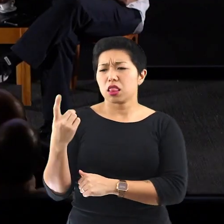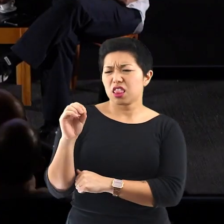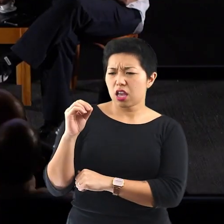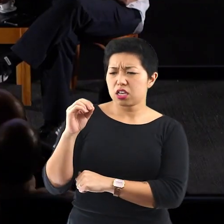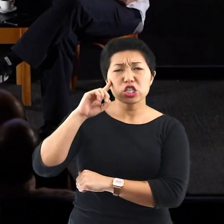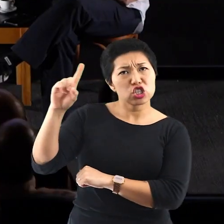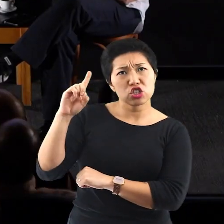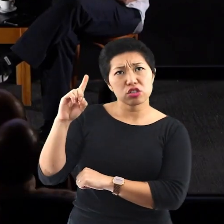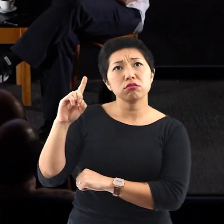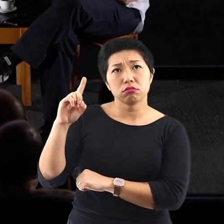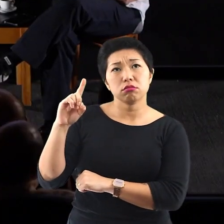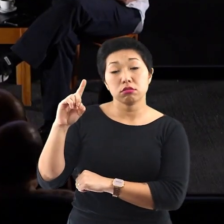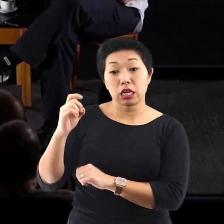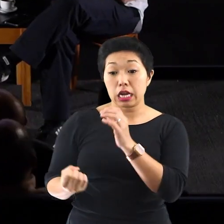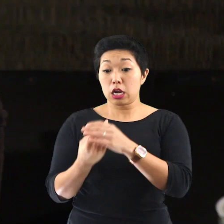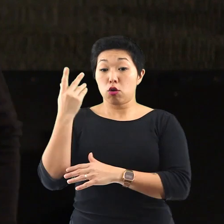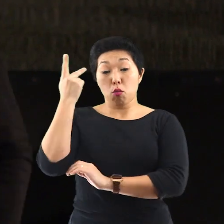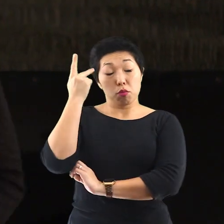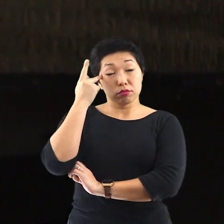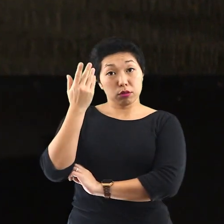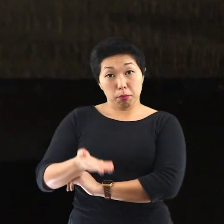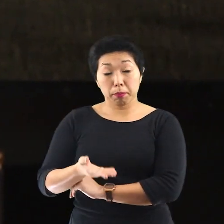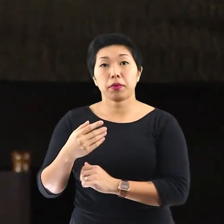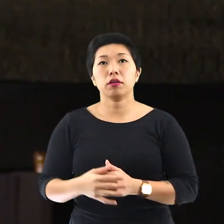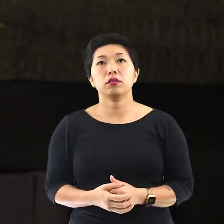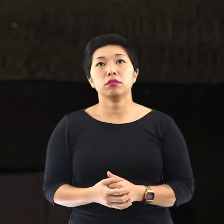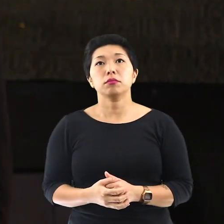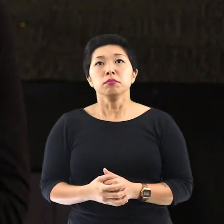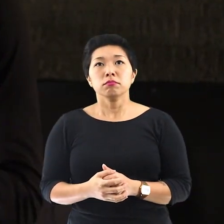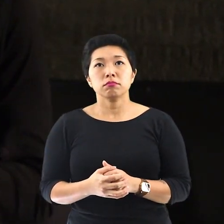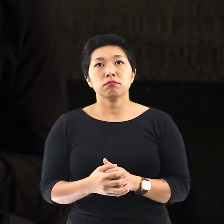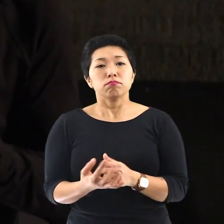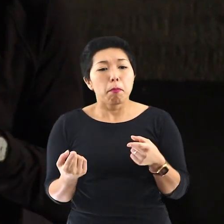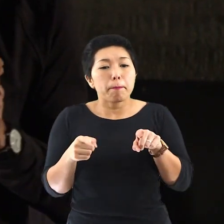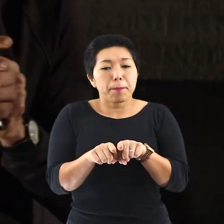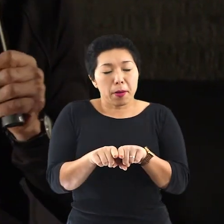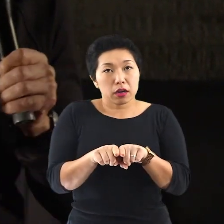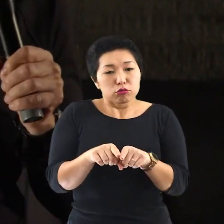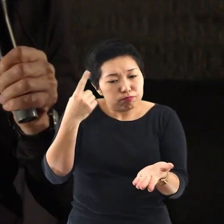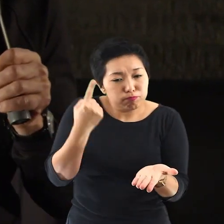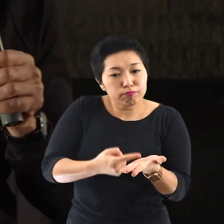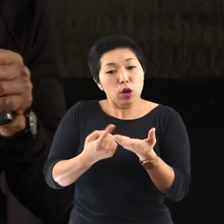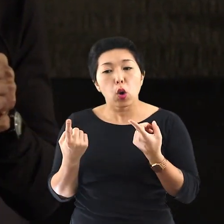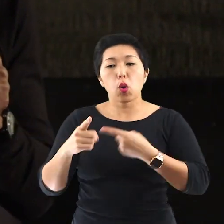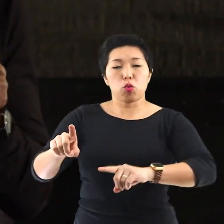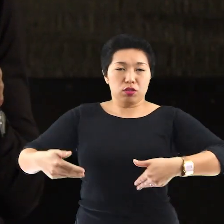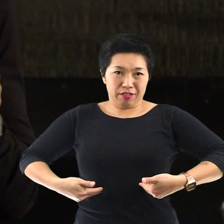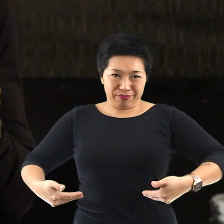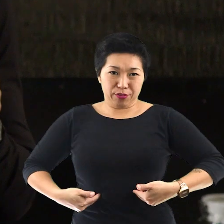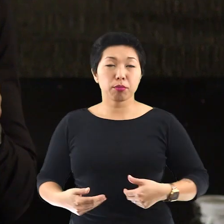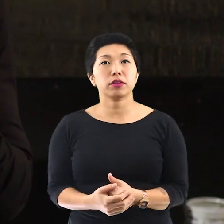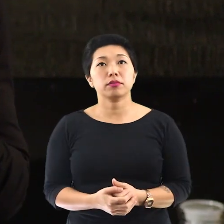de 10 dias foi criada aqui em São Paulo o Pacto contra a Fome.